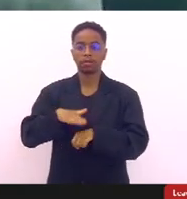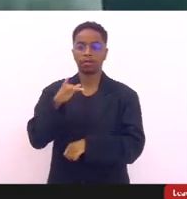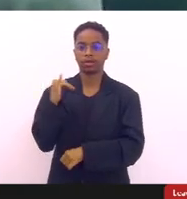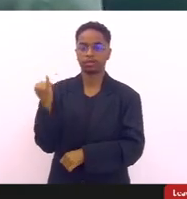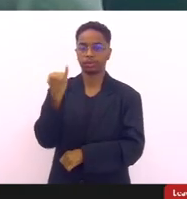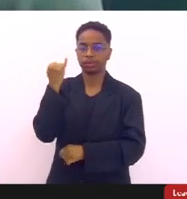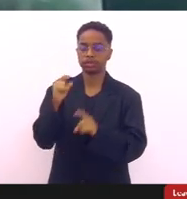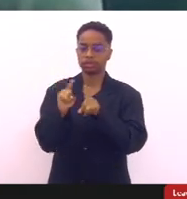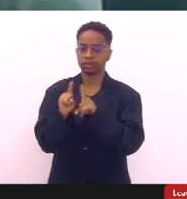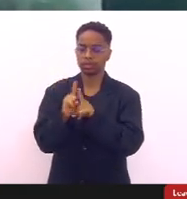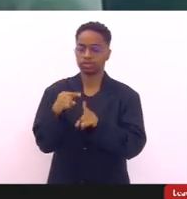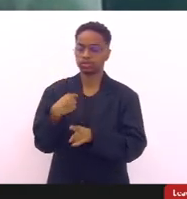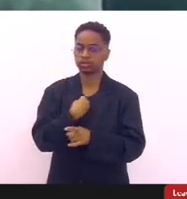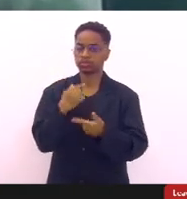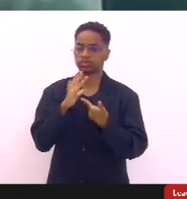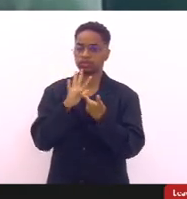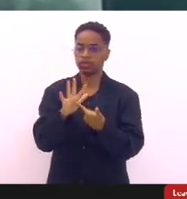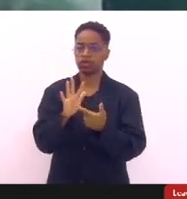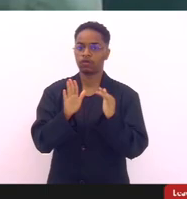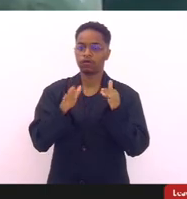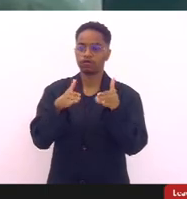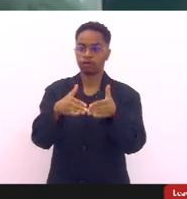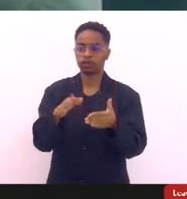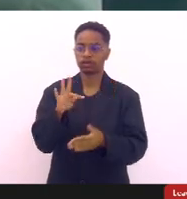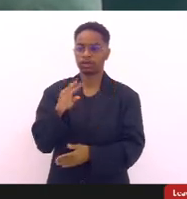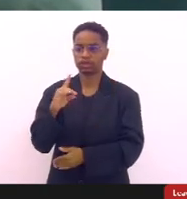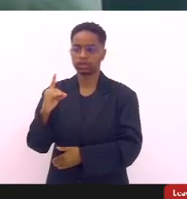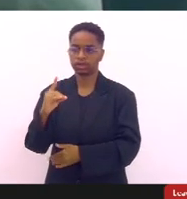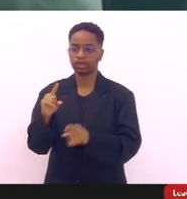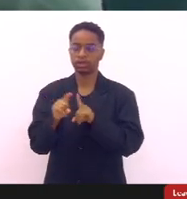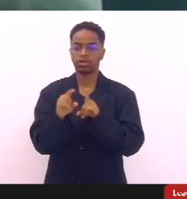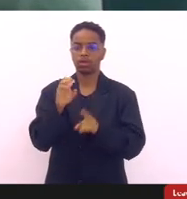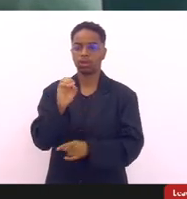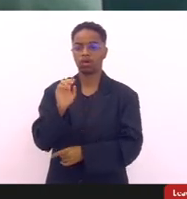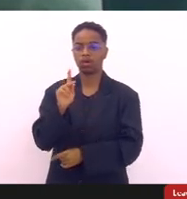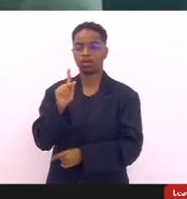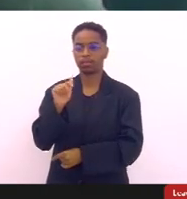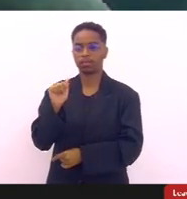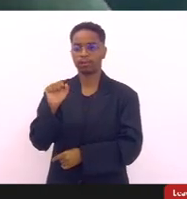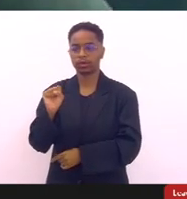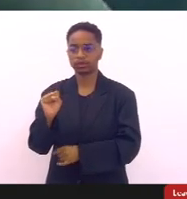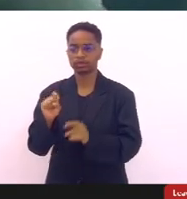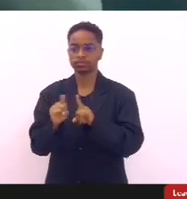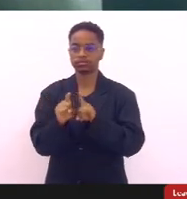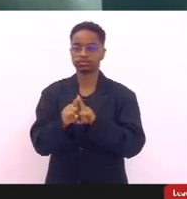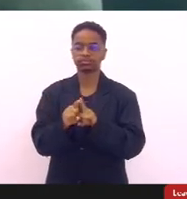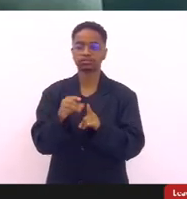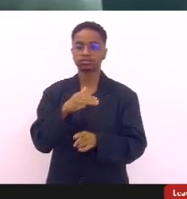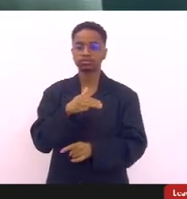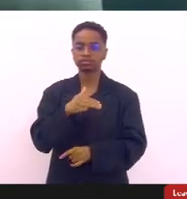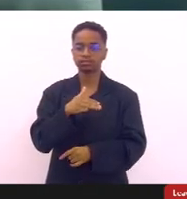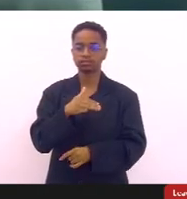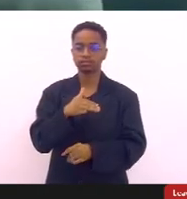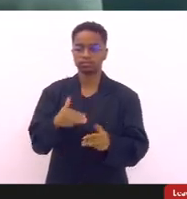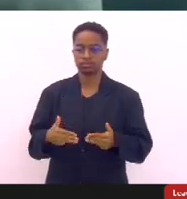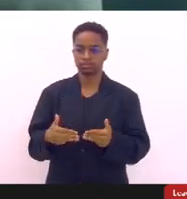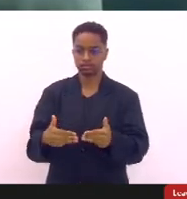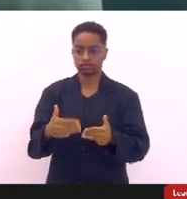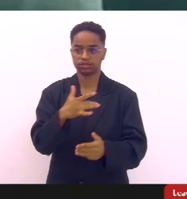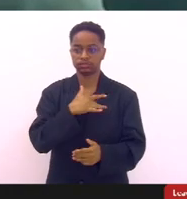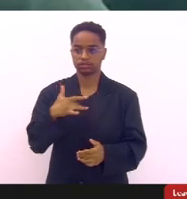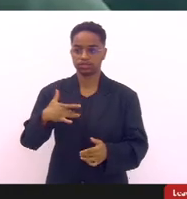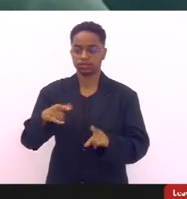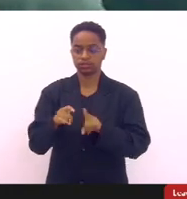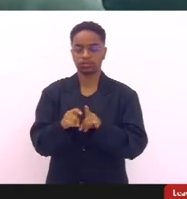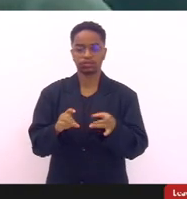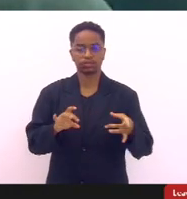A gente está colocando o Fórum TB como essa instância, OPAs, Ministério da Saúde, também agregando, né, como entes